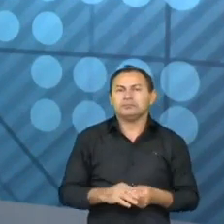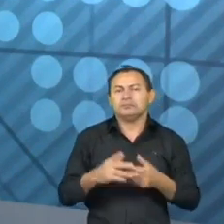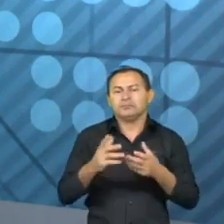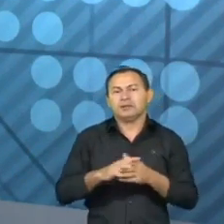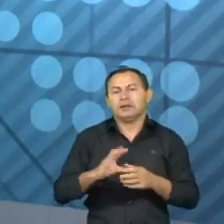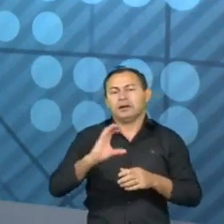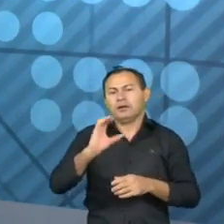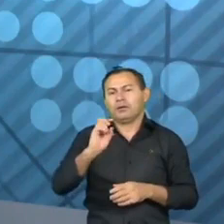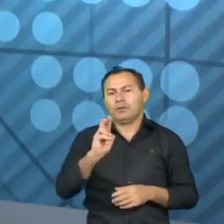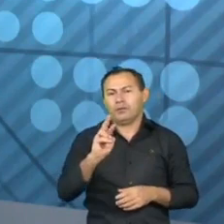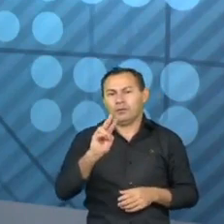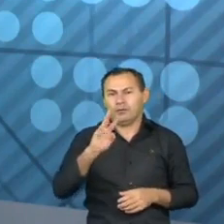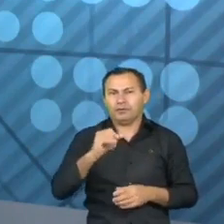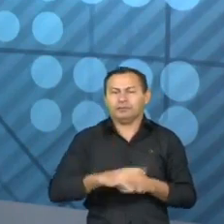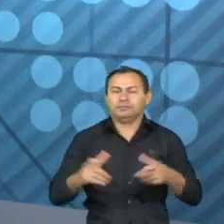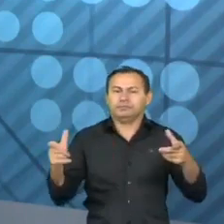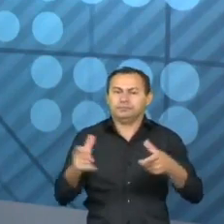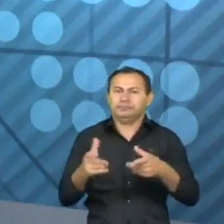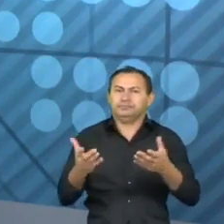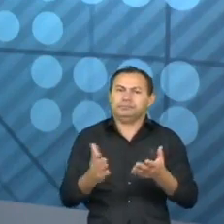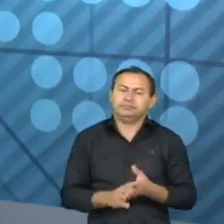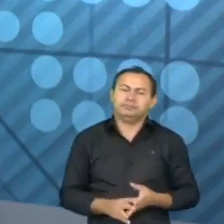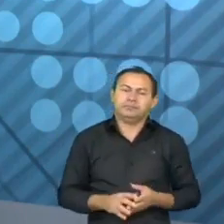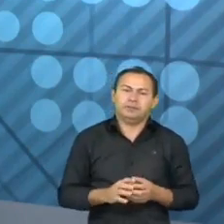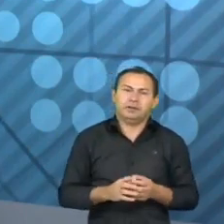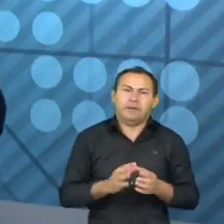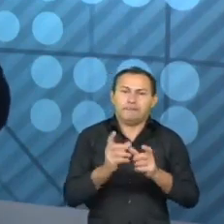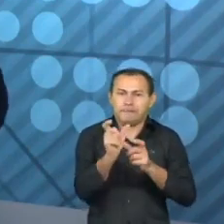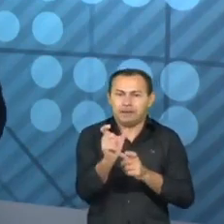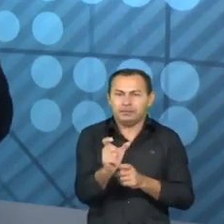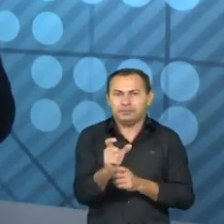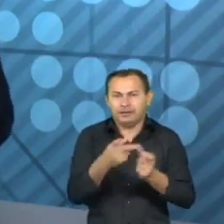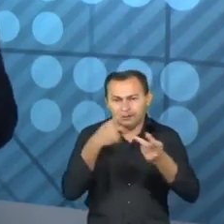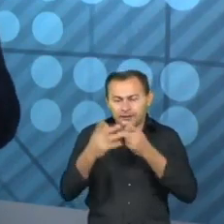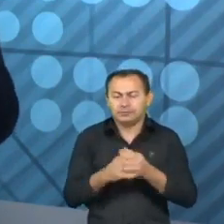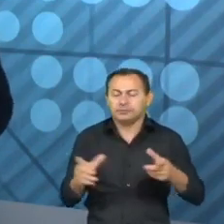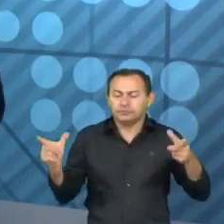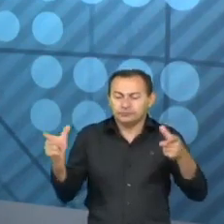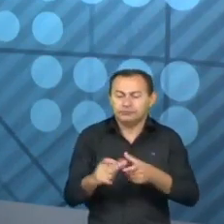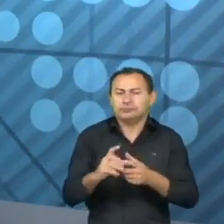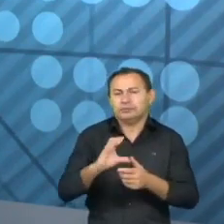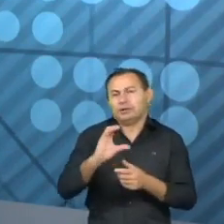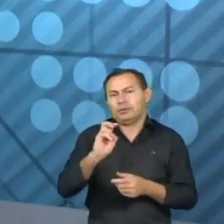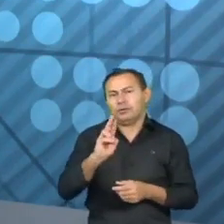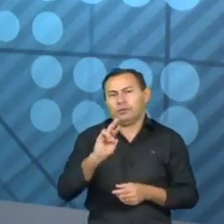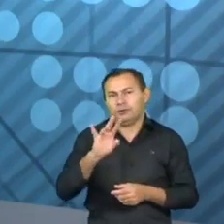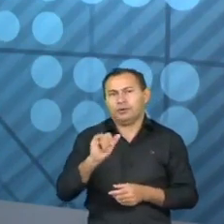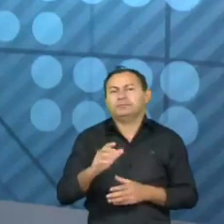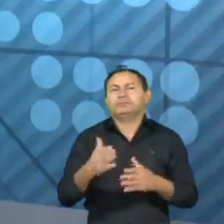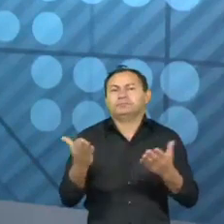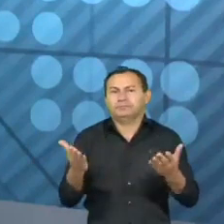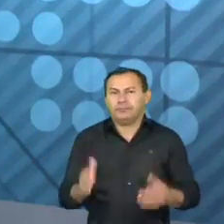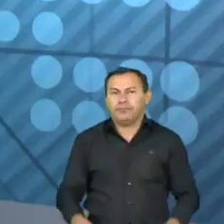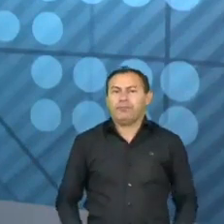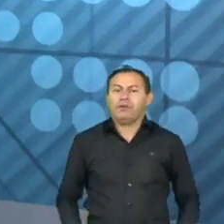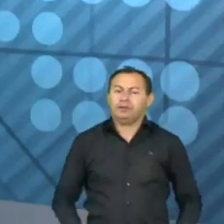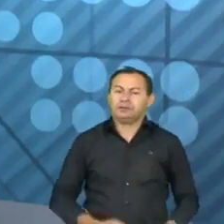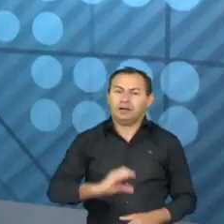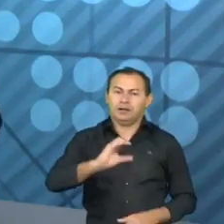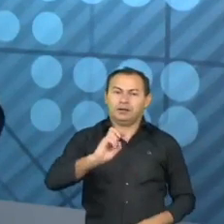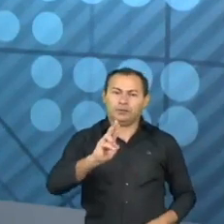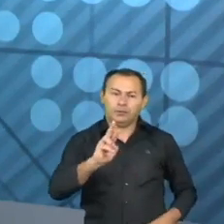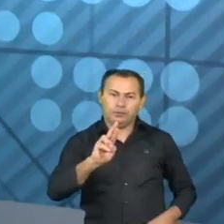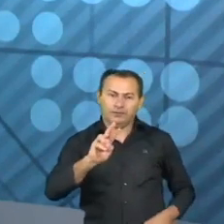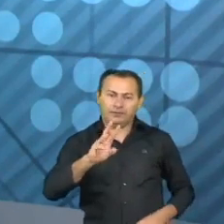essa curva, achatar essa curva, né, que foi uma palavra muito dita, achatar a curva. E aí, você